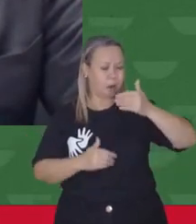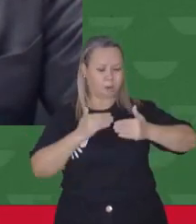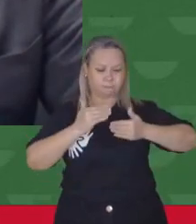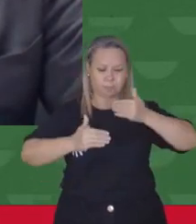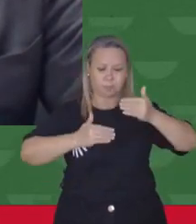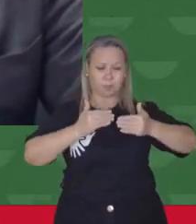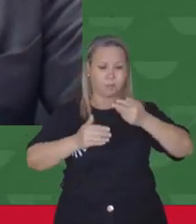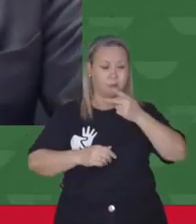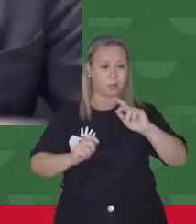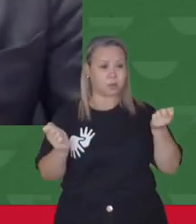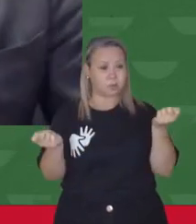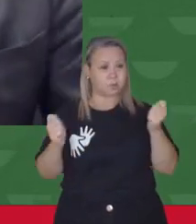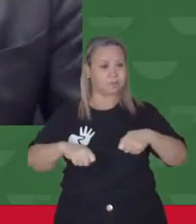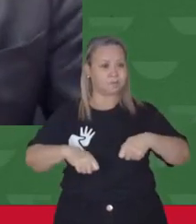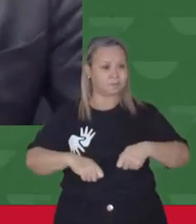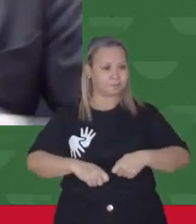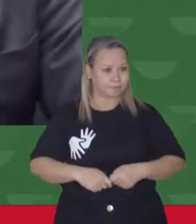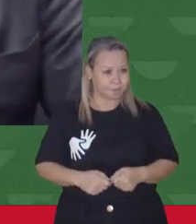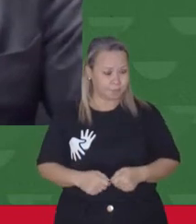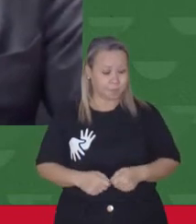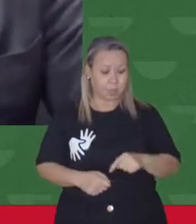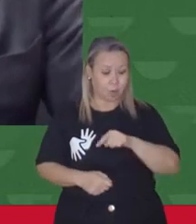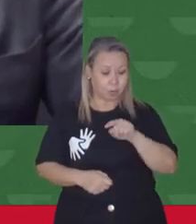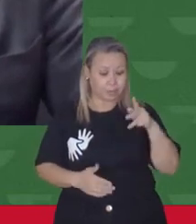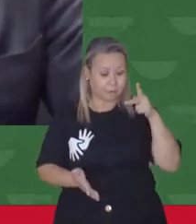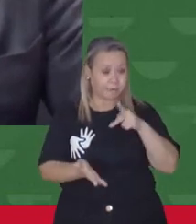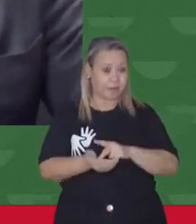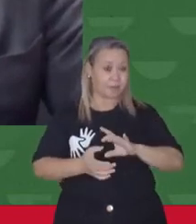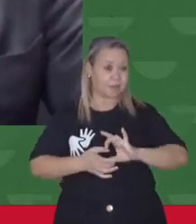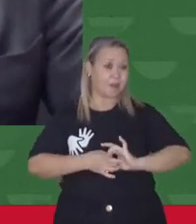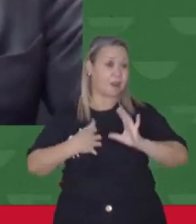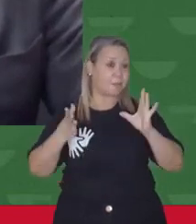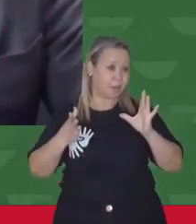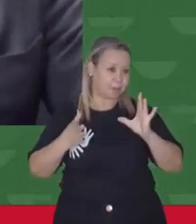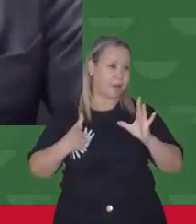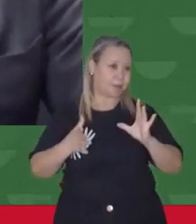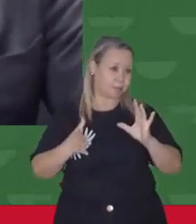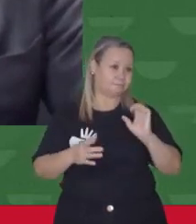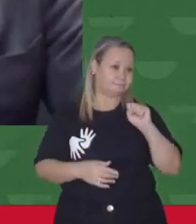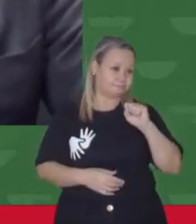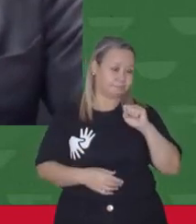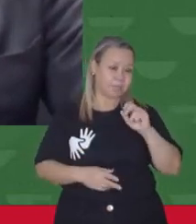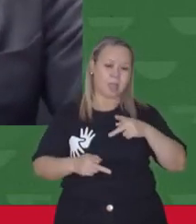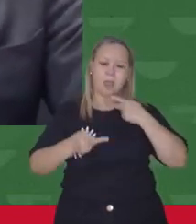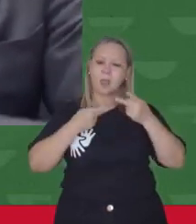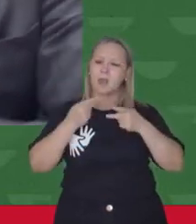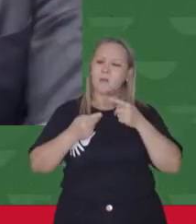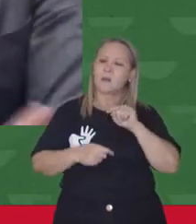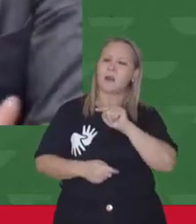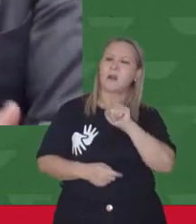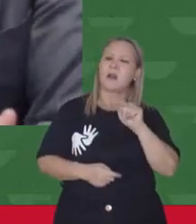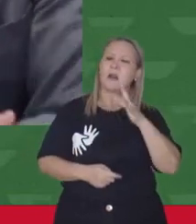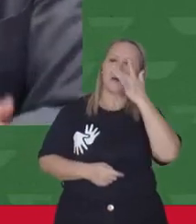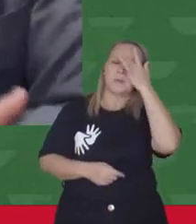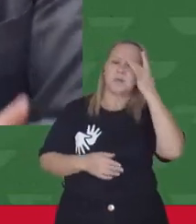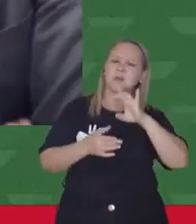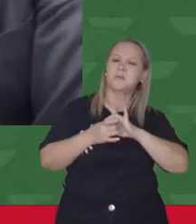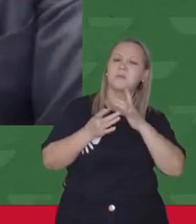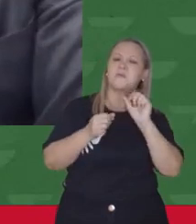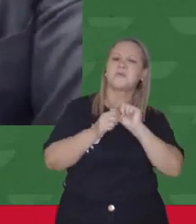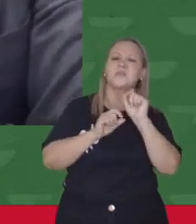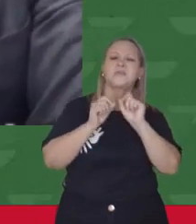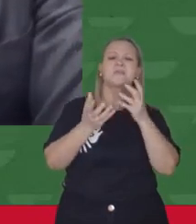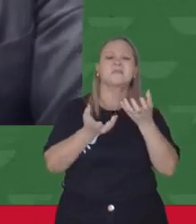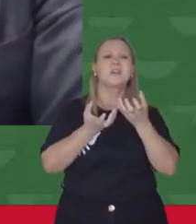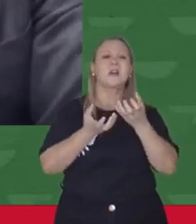desenvolver as suas potencialidades, né? Isso é a verdadeira liberdade. Quer dizer, você fala, olha, a pessoa é livre para fazer o que quiser. Bom, se ela não